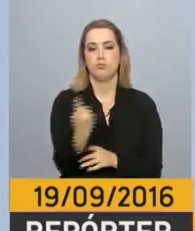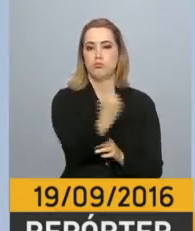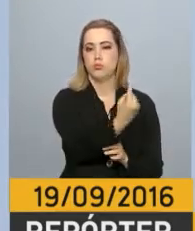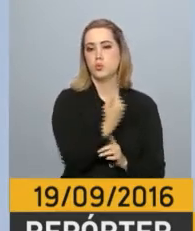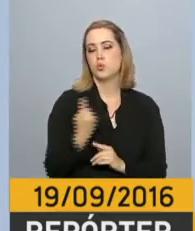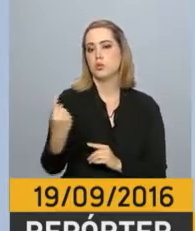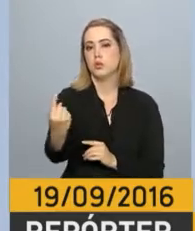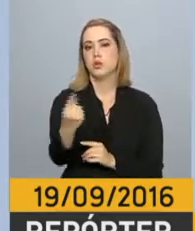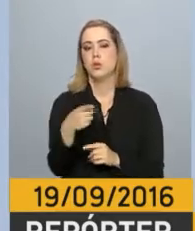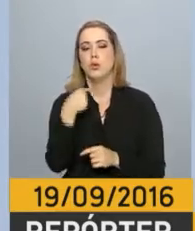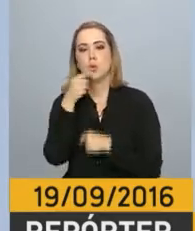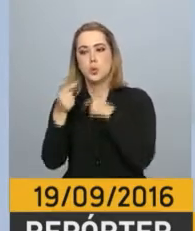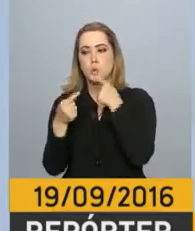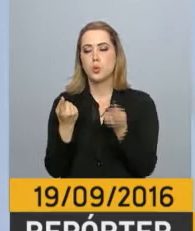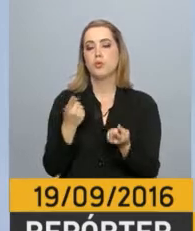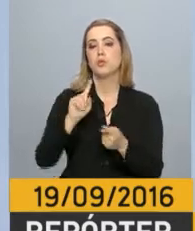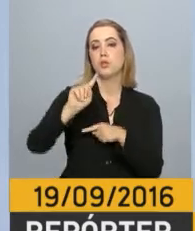são